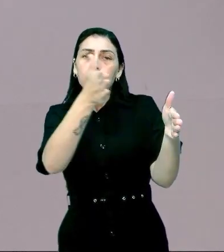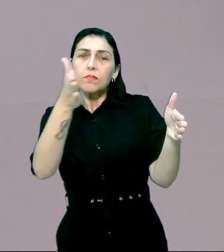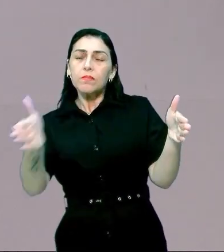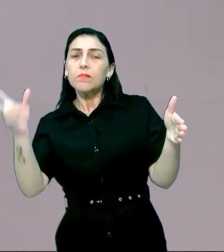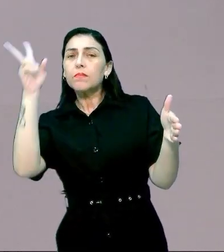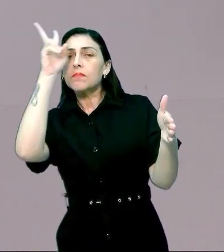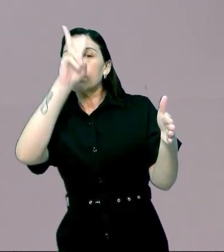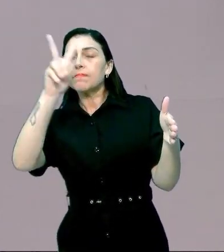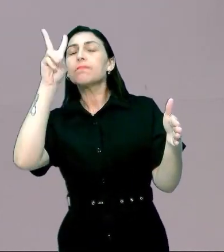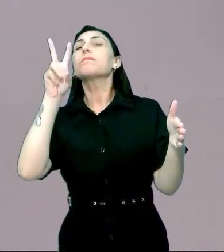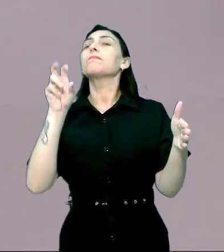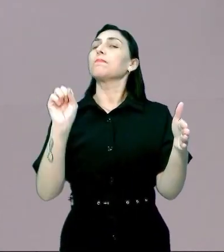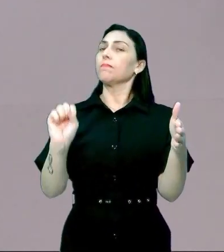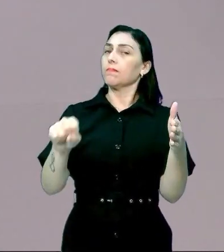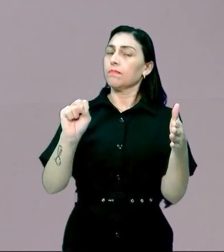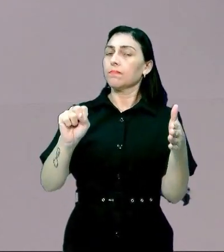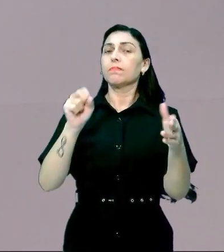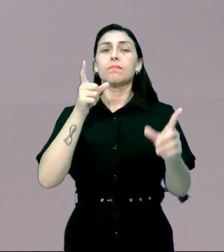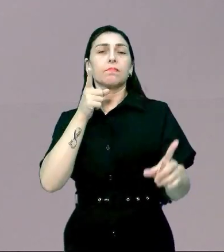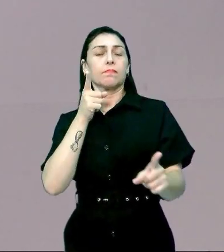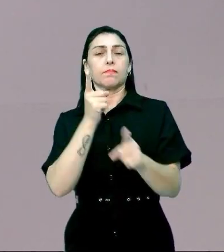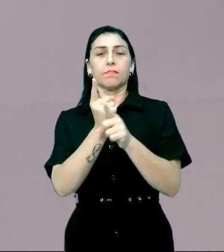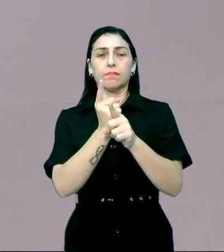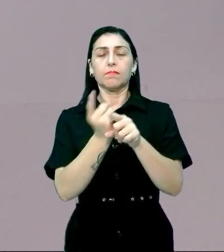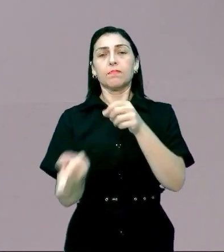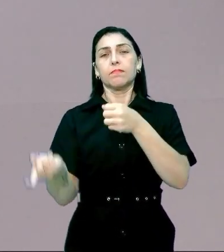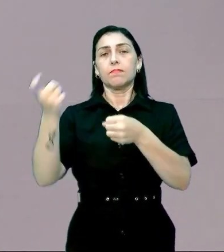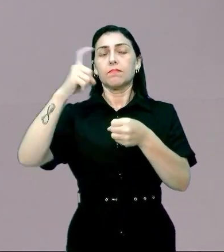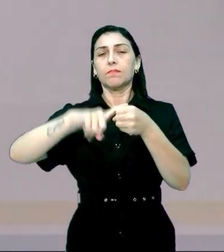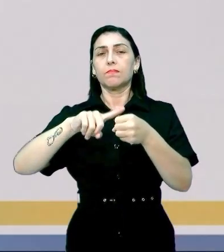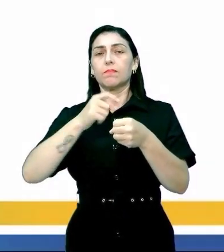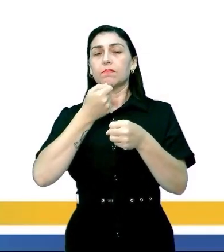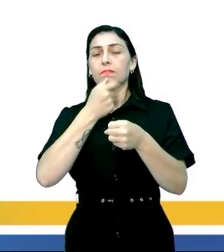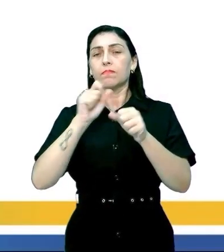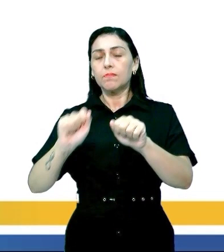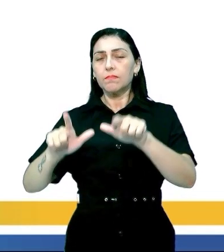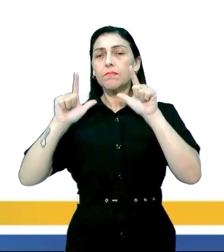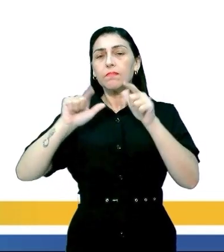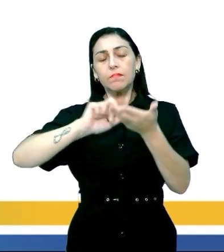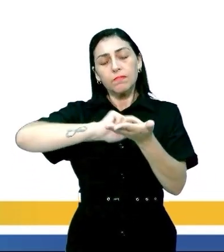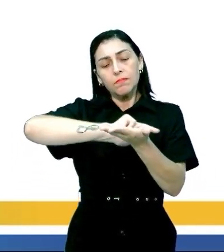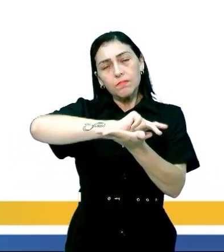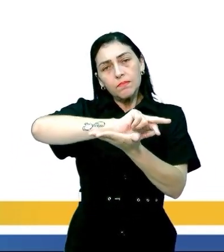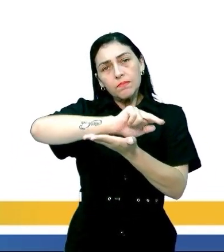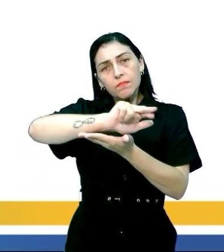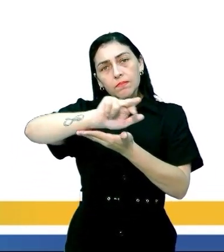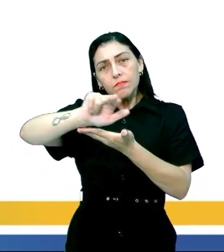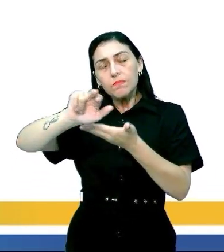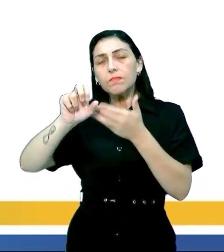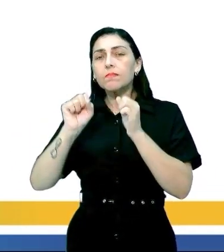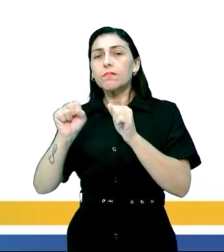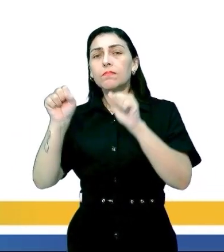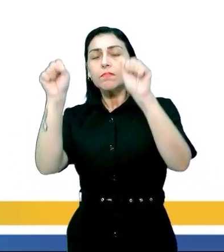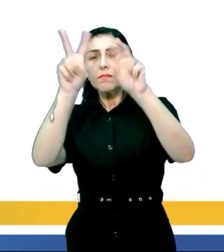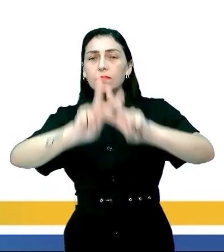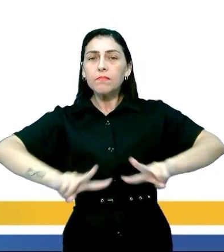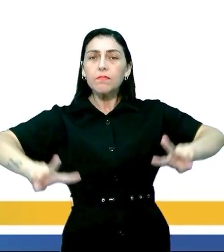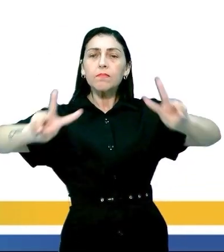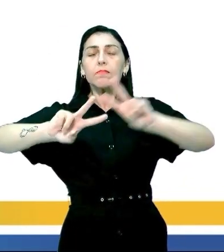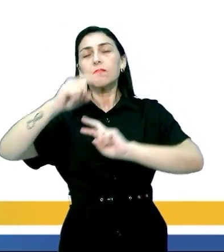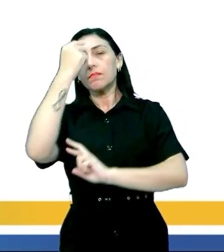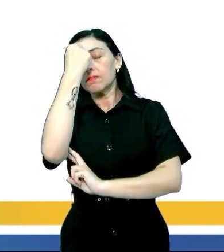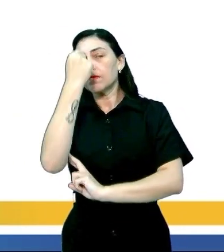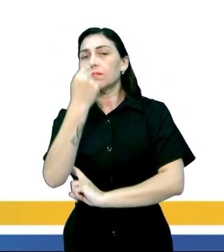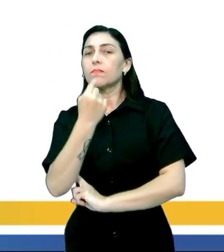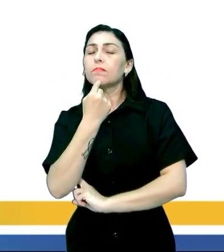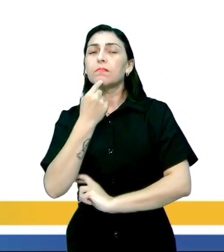história, aí sim nós vamos encontrar, vou voltar à charge, as variações conforme nós podemos visualizar nas